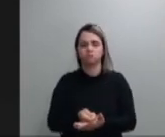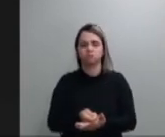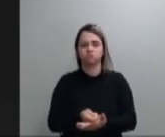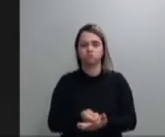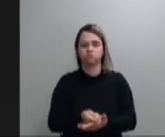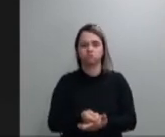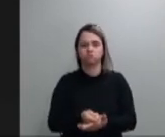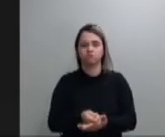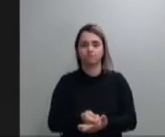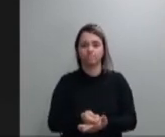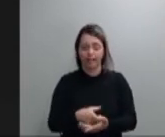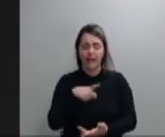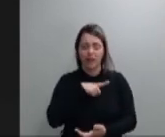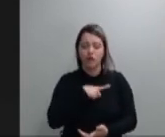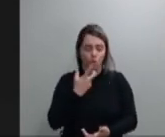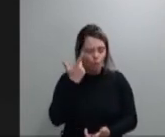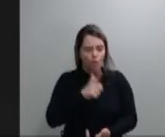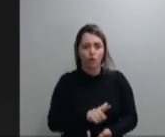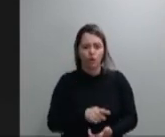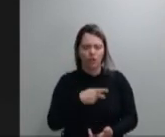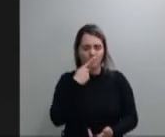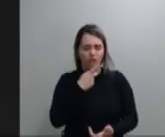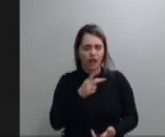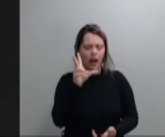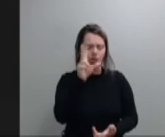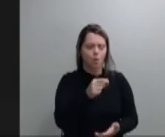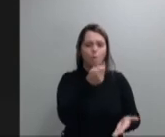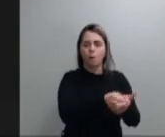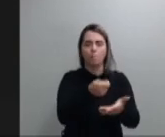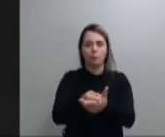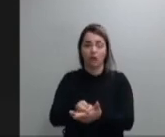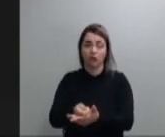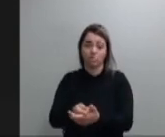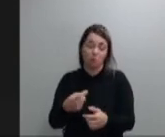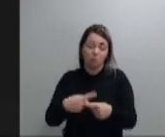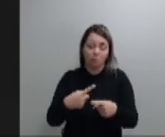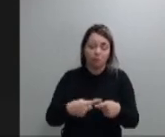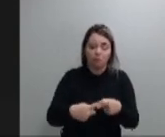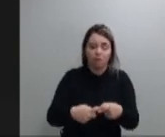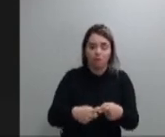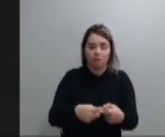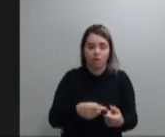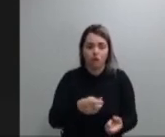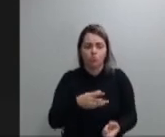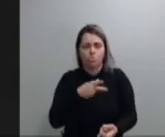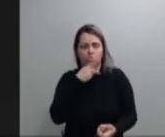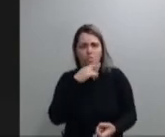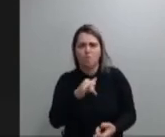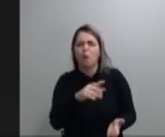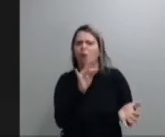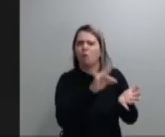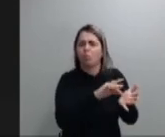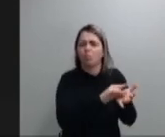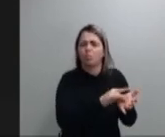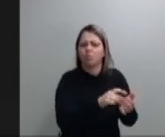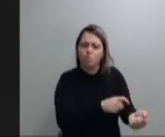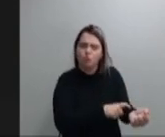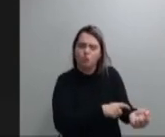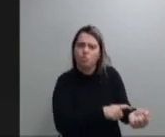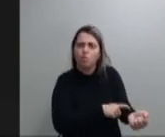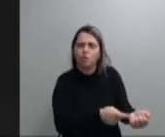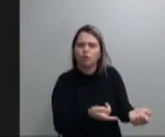mantido por um sujeito que não era tutor não era avô não era ativo não era nada tem coragem de negar